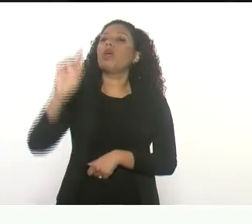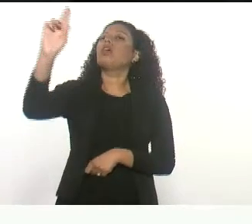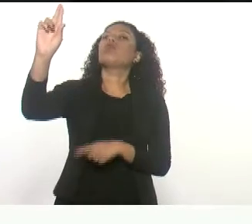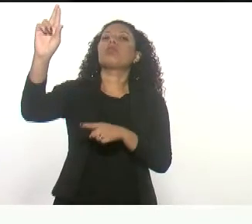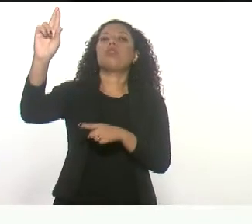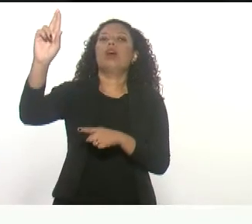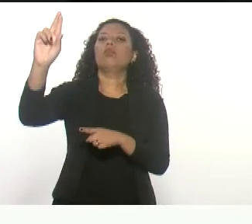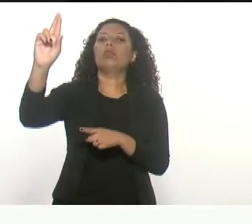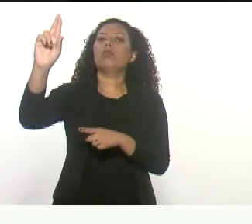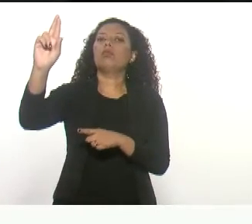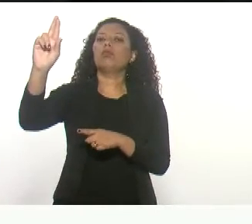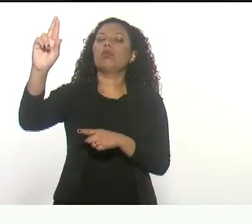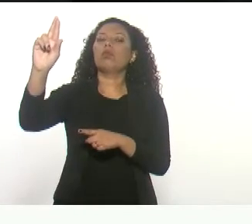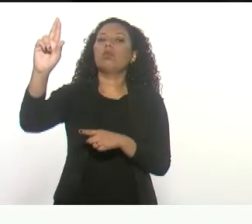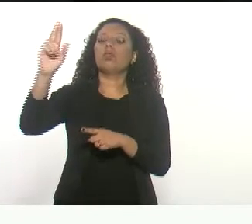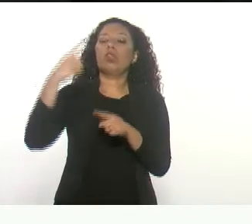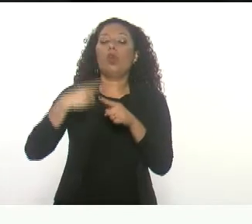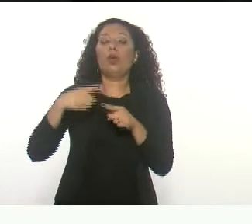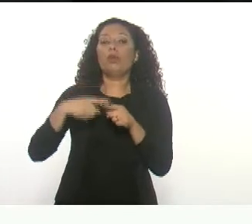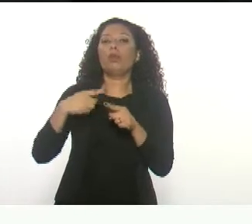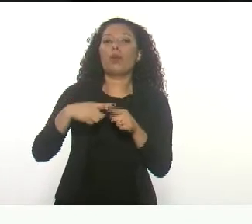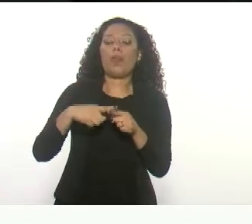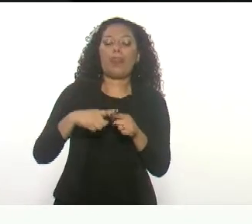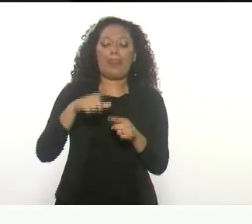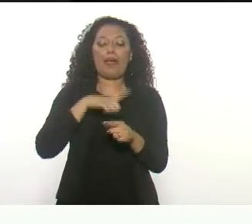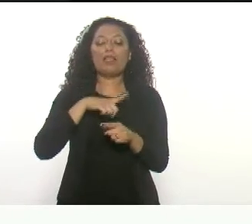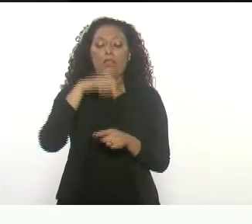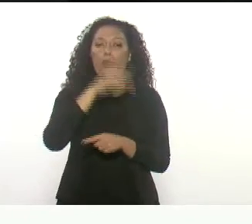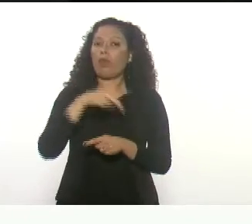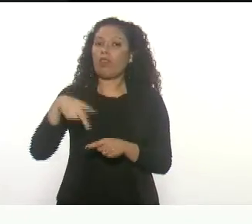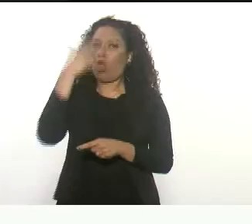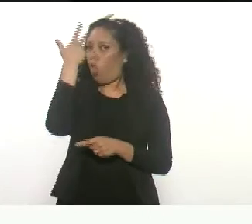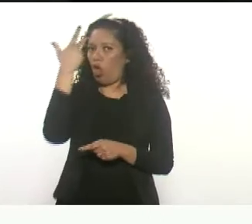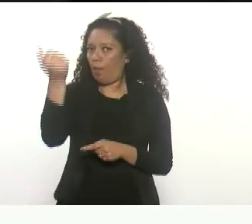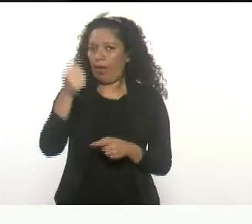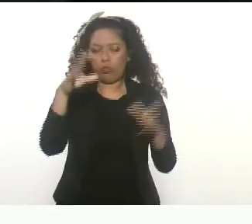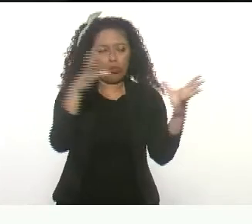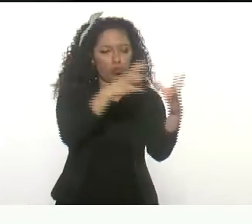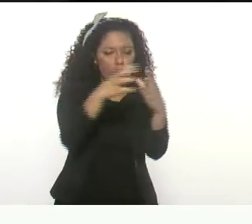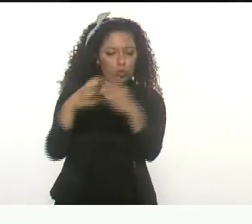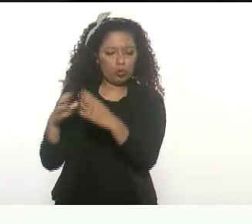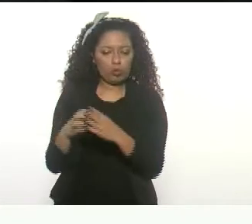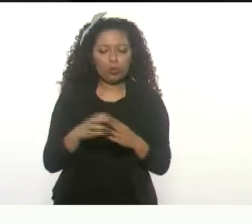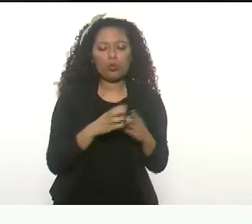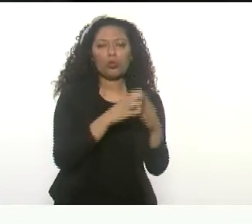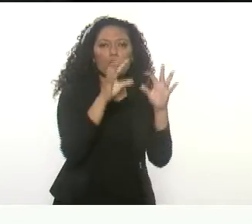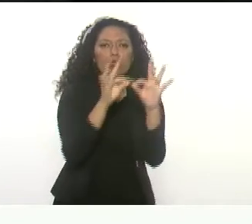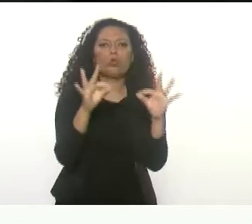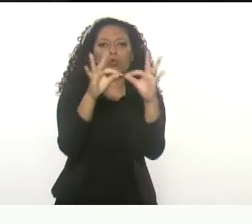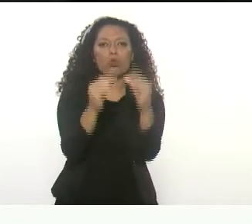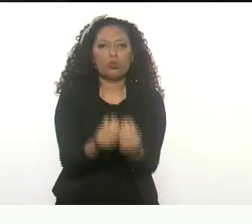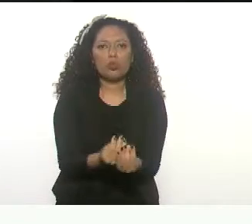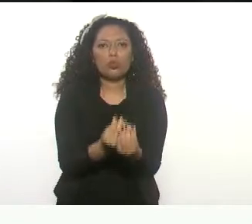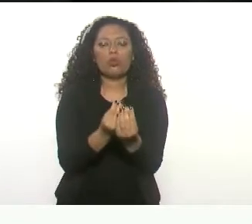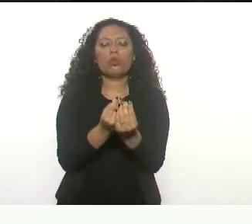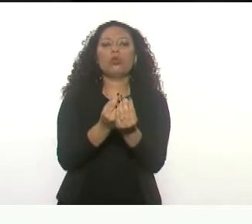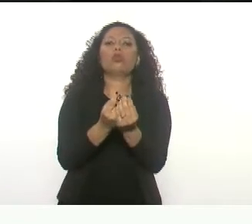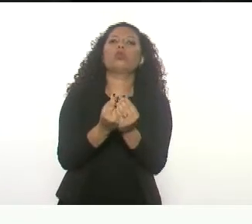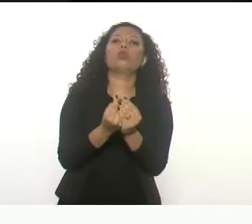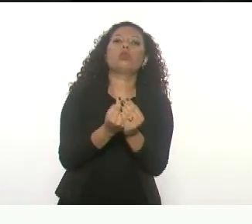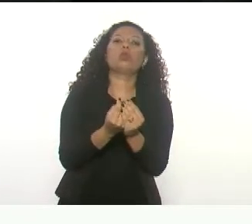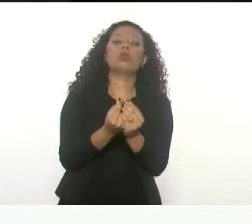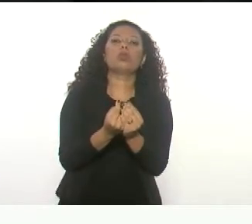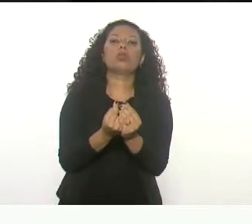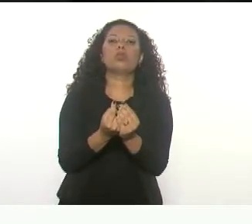isso porque você sai de ter um professor que é o seu professor da turma, sua tia, tio, né? Que eu não acho que isso não é a coisa melhor que